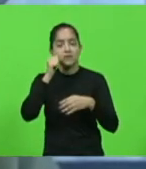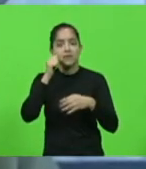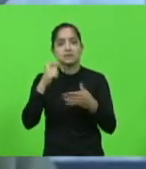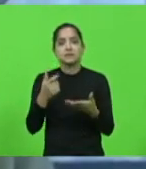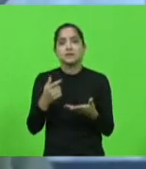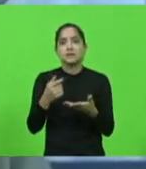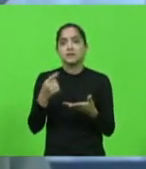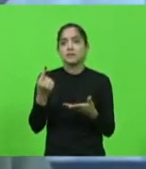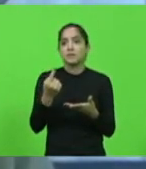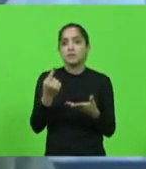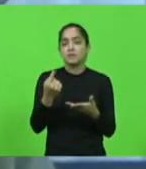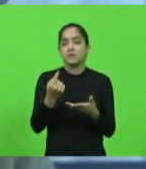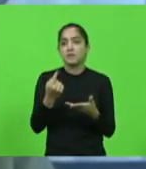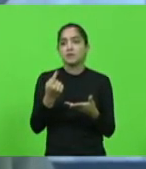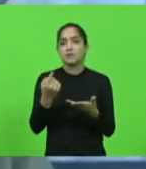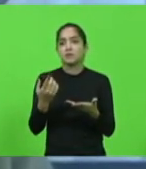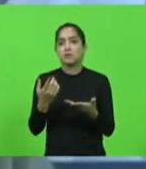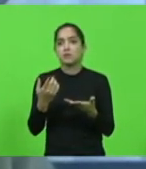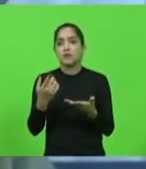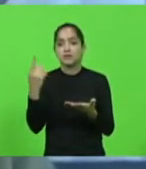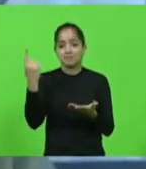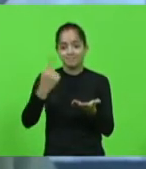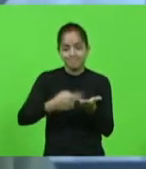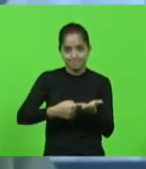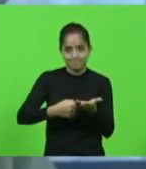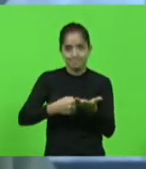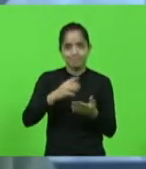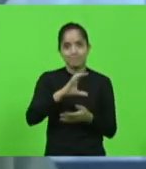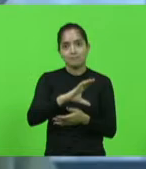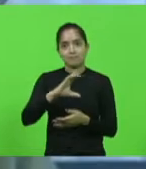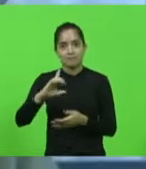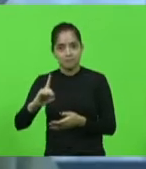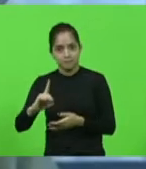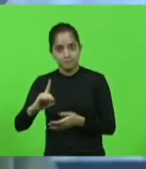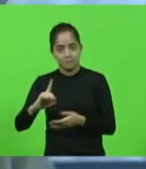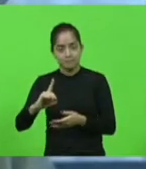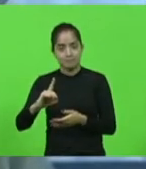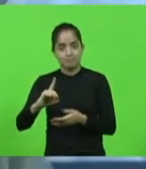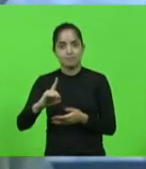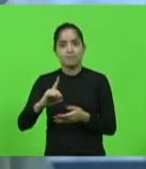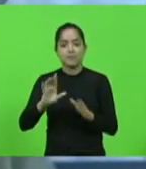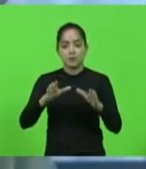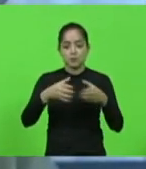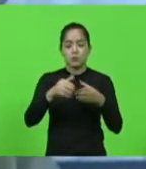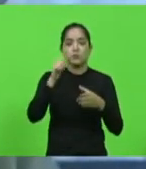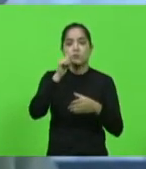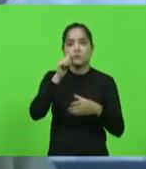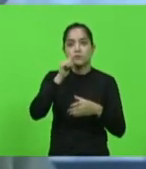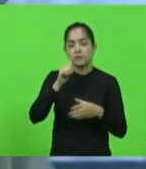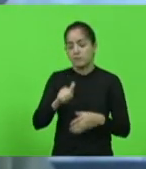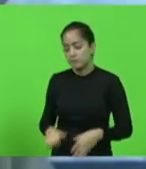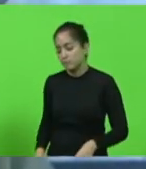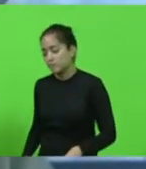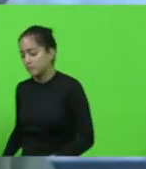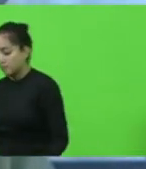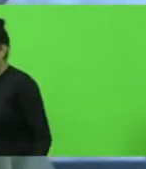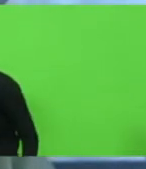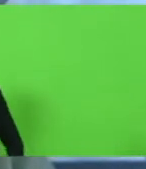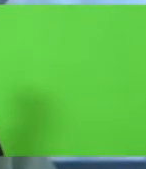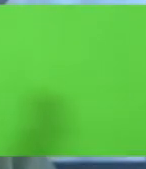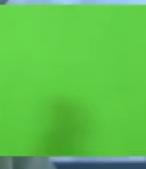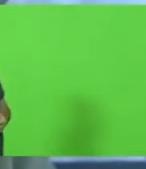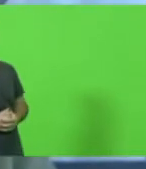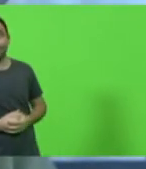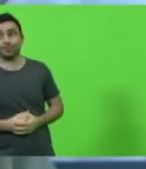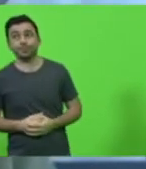lugar, definimos a coordenação da bancada feminina. Então, eu, deputada Luciane, passo a assumir, a